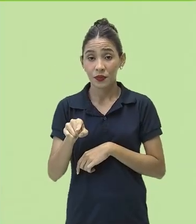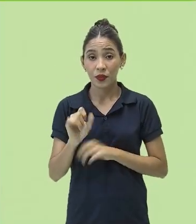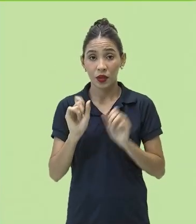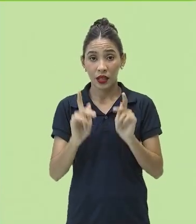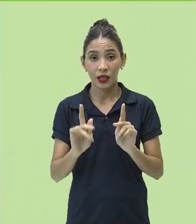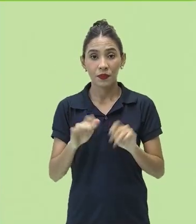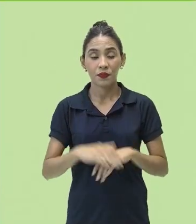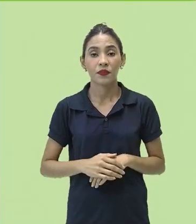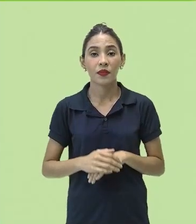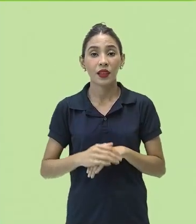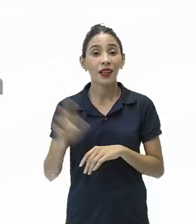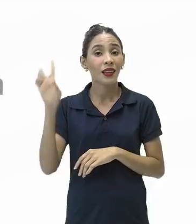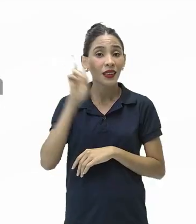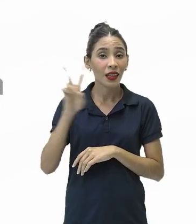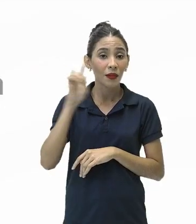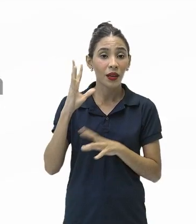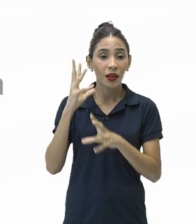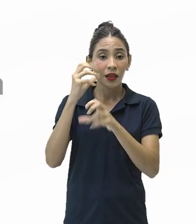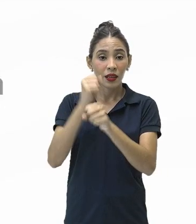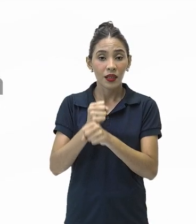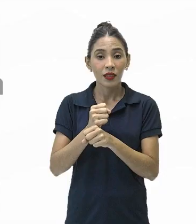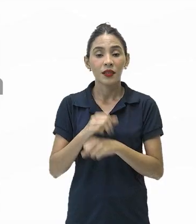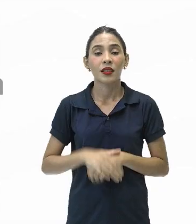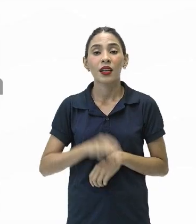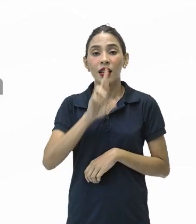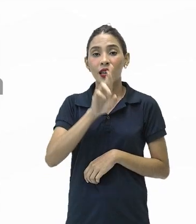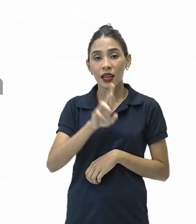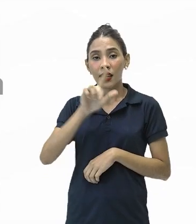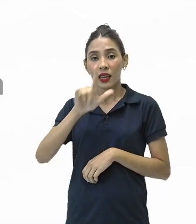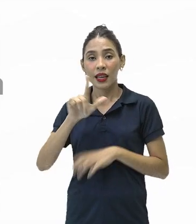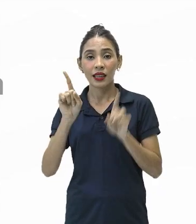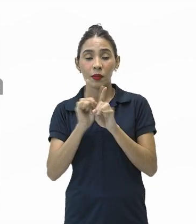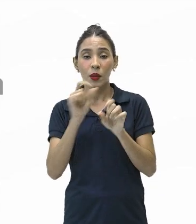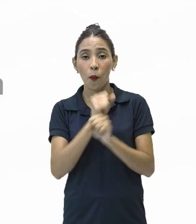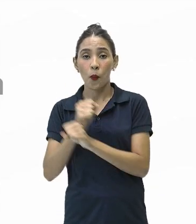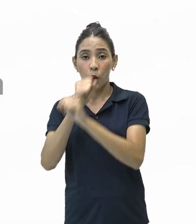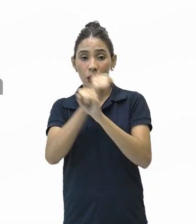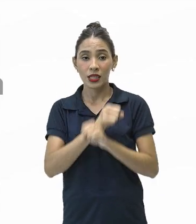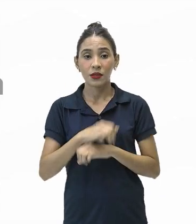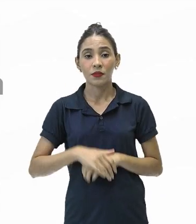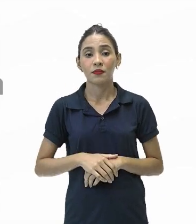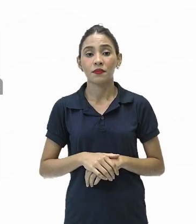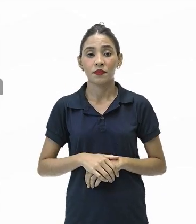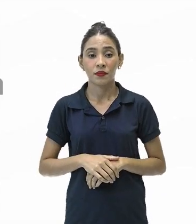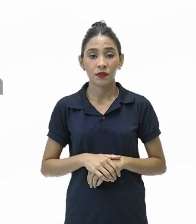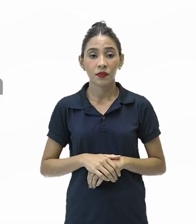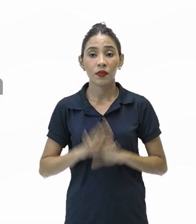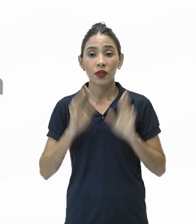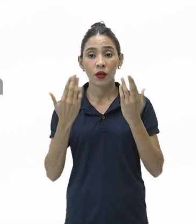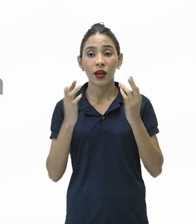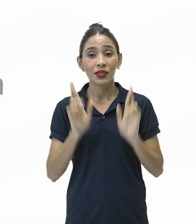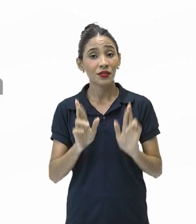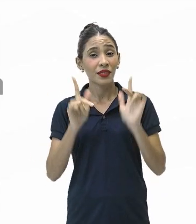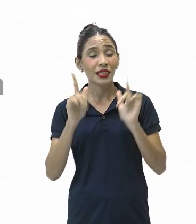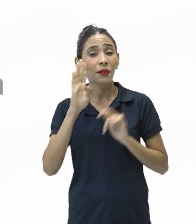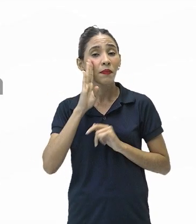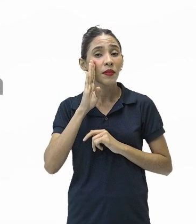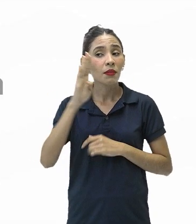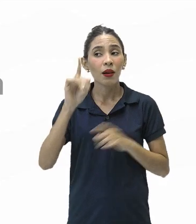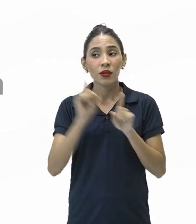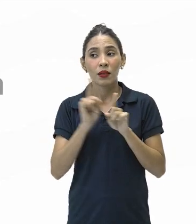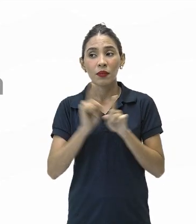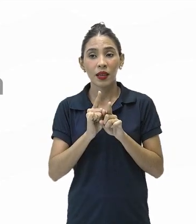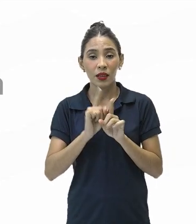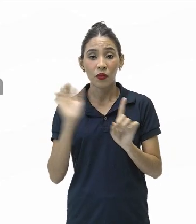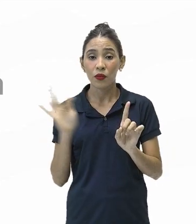Vamos recapitular aí reserva legal e área de proteção permanente? Então, a diferença principal está